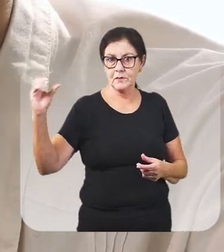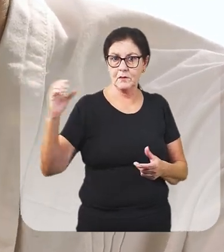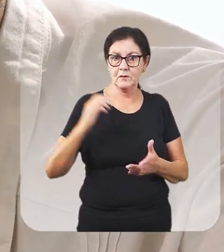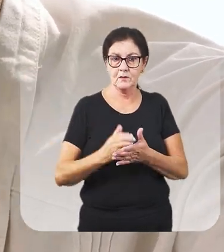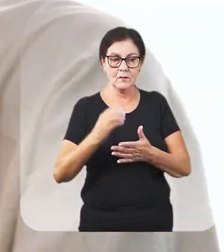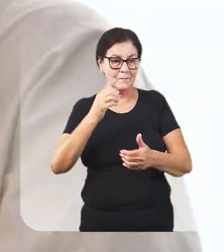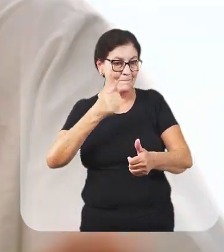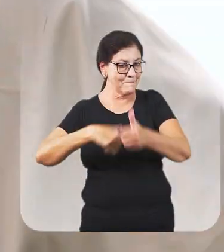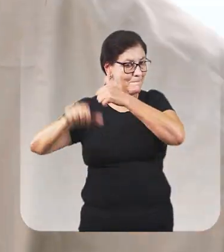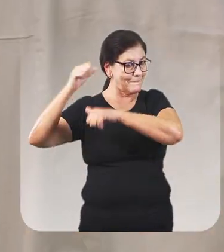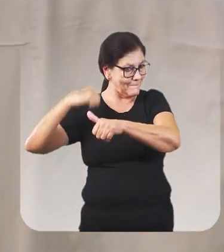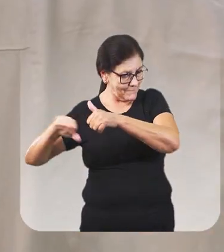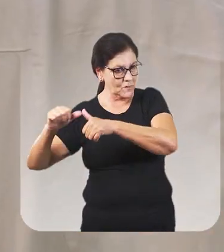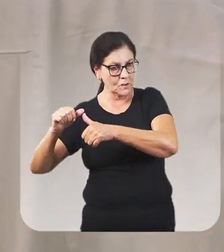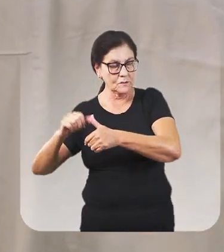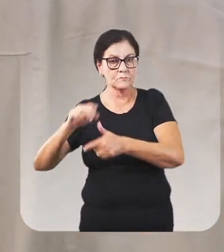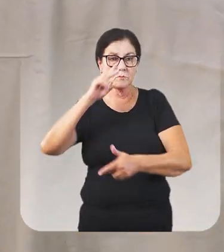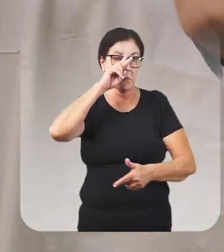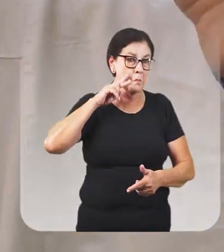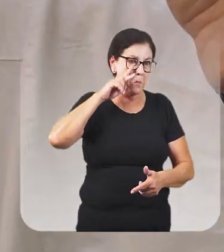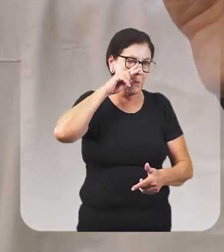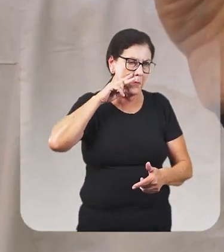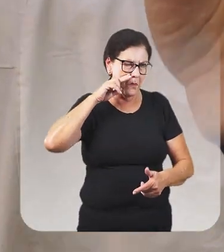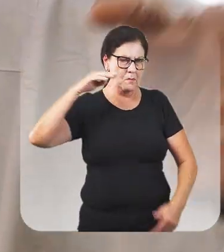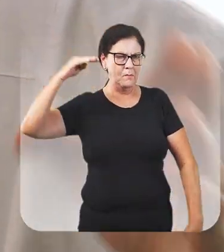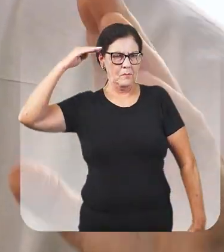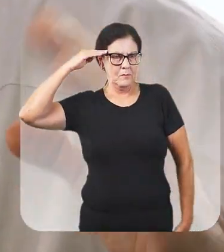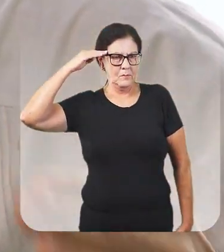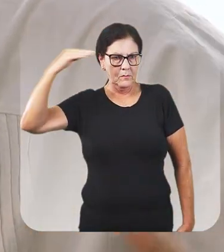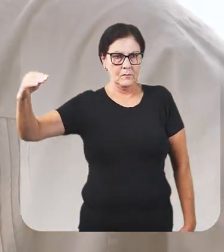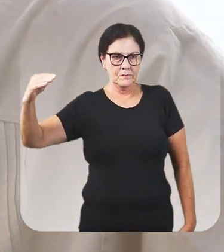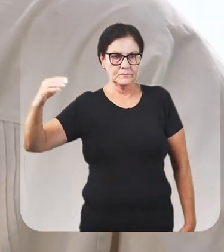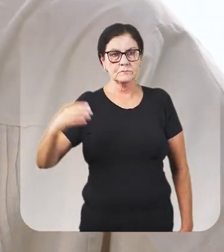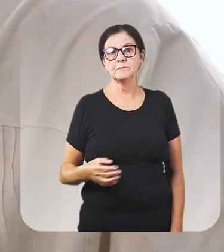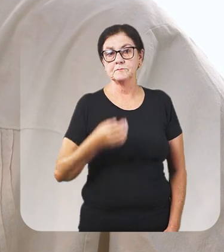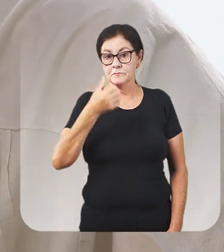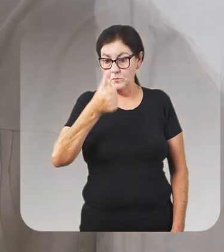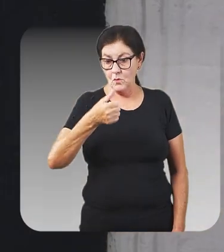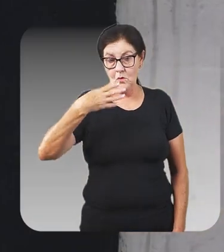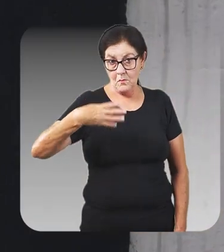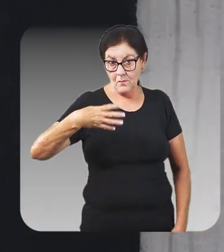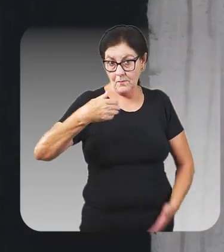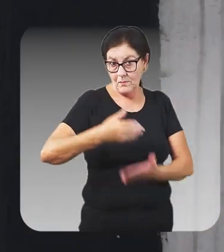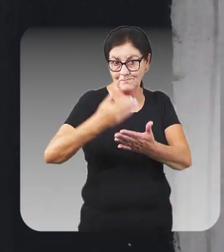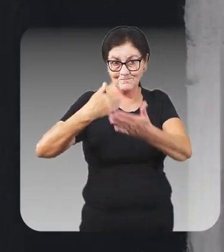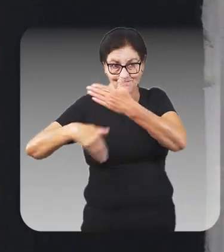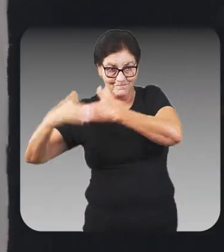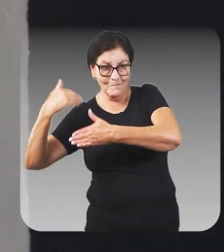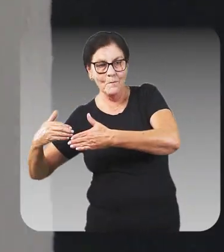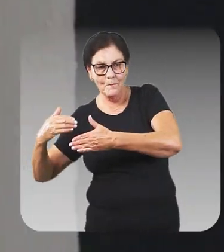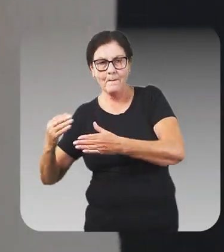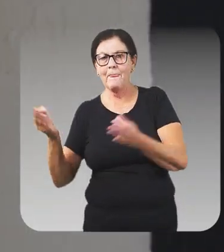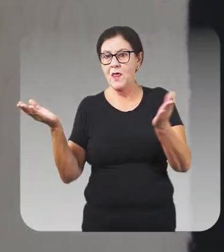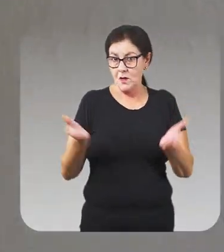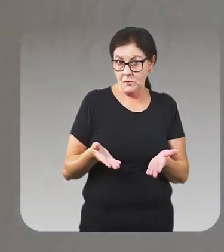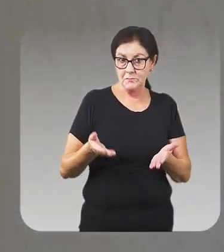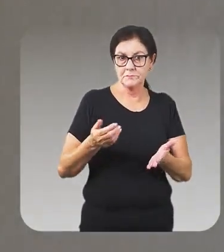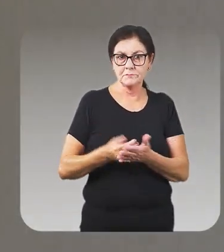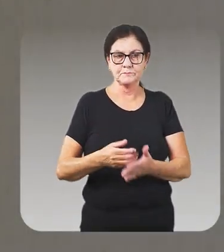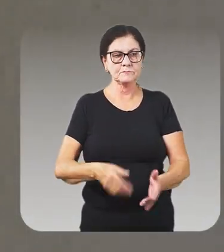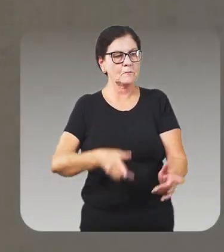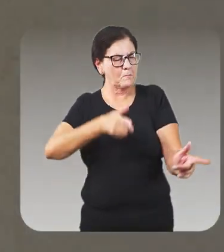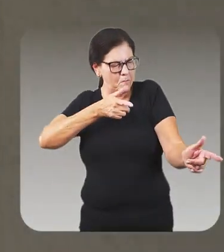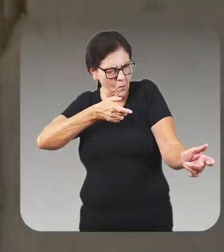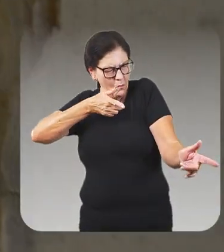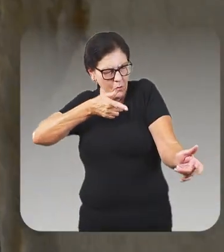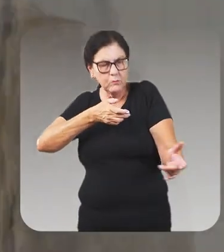contra o inimigo. Também tem aqui nessa via de acesso um muro do forte que tem 14 metros de espessura, tem umas aberturas para os soldados atirarem em quem